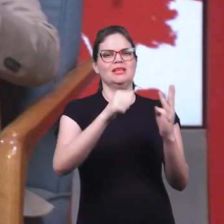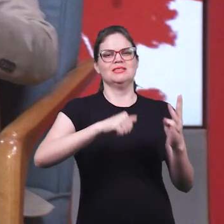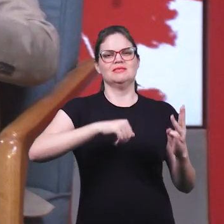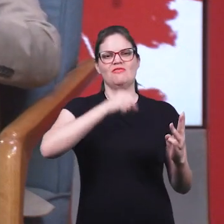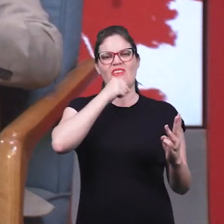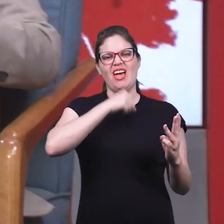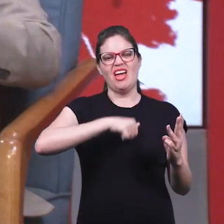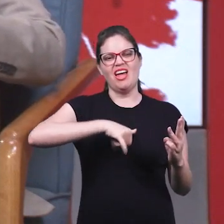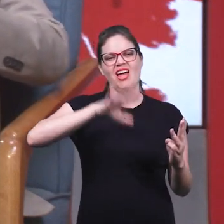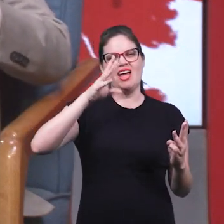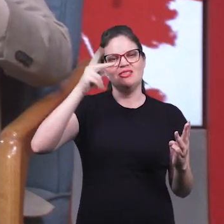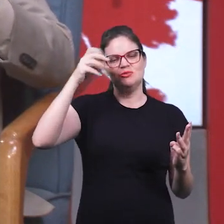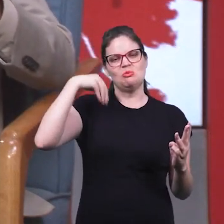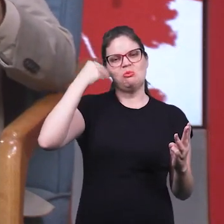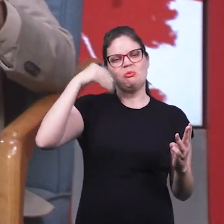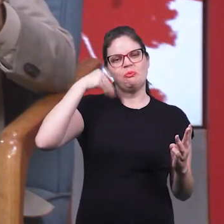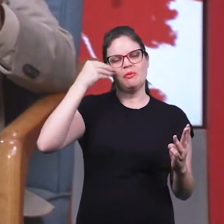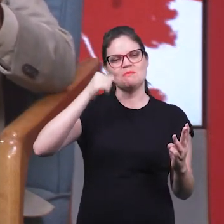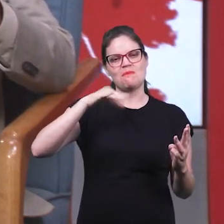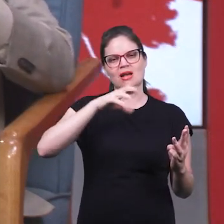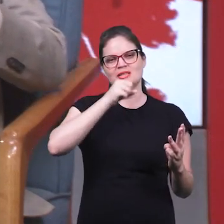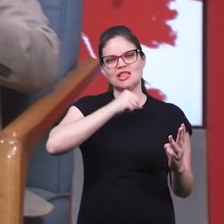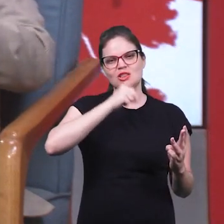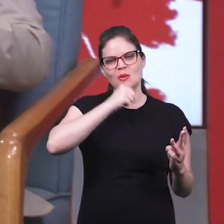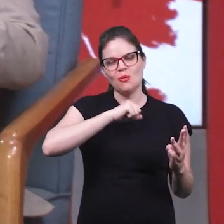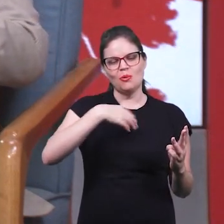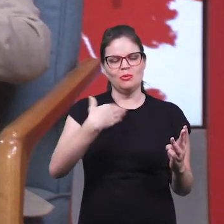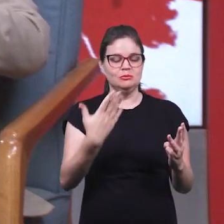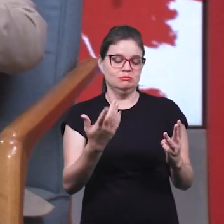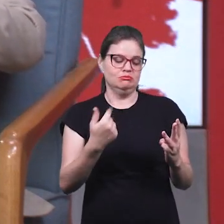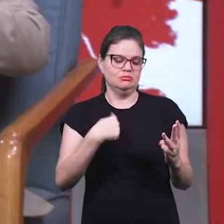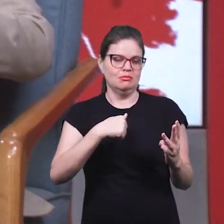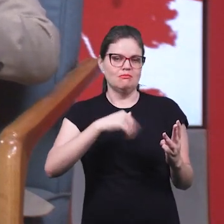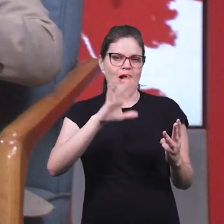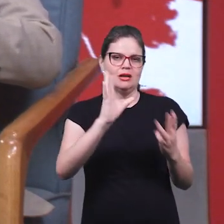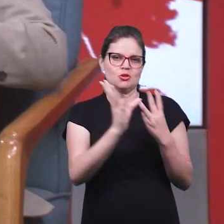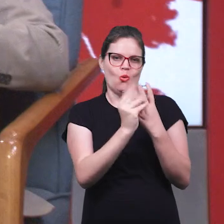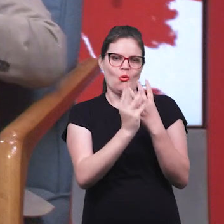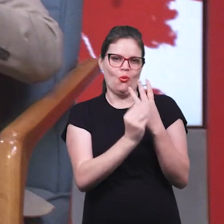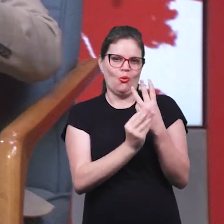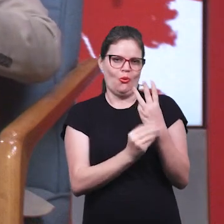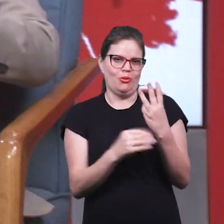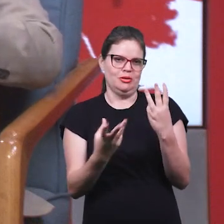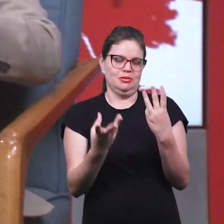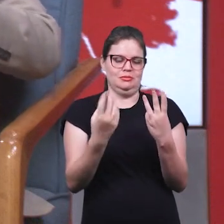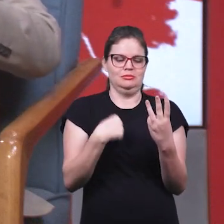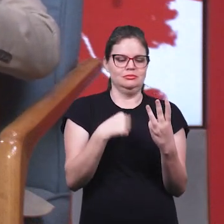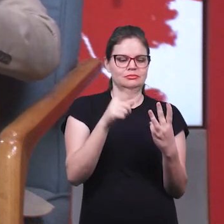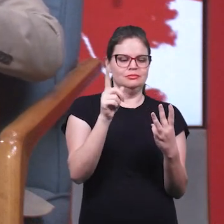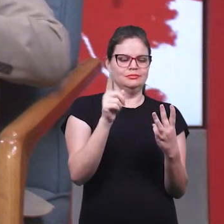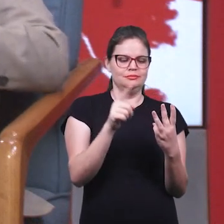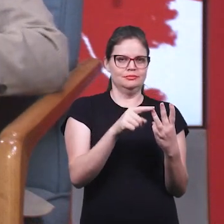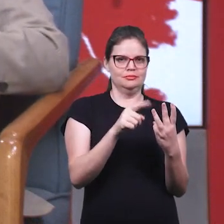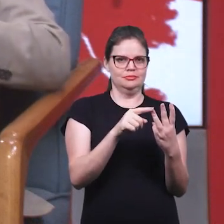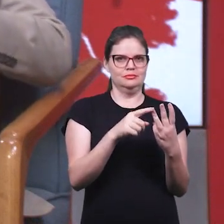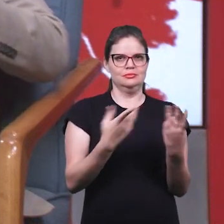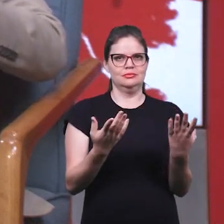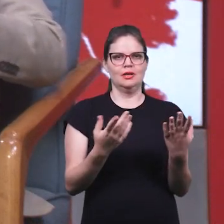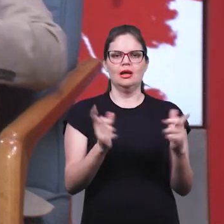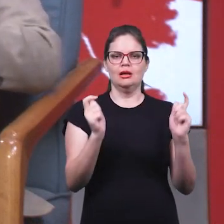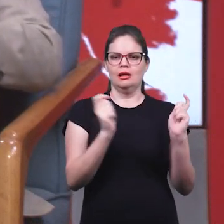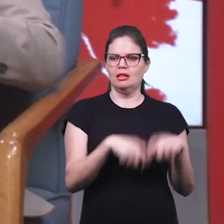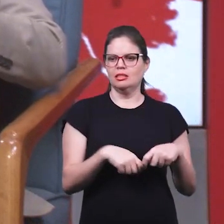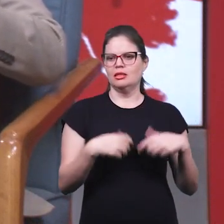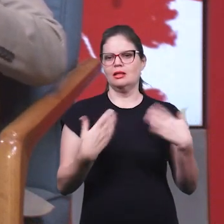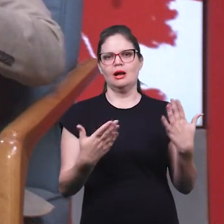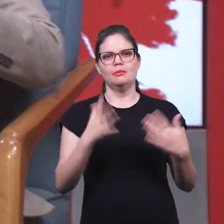mais experientes, talvez com mais idade, e mais conhecimento, e mais dentro da igreja, que seriam